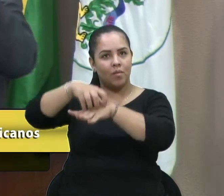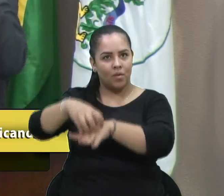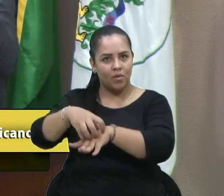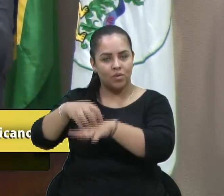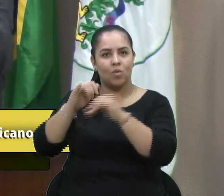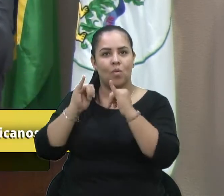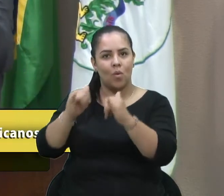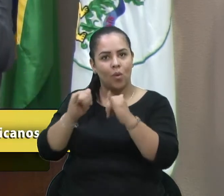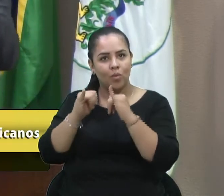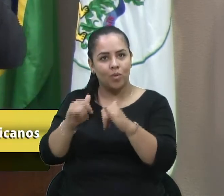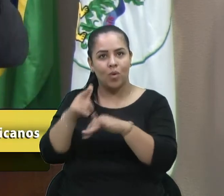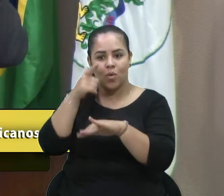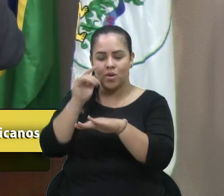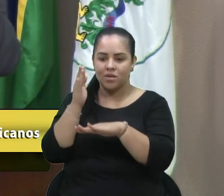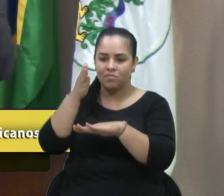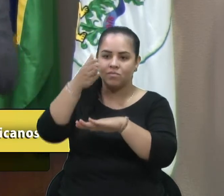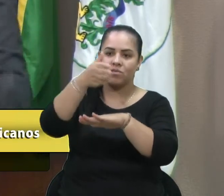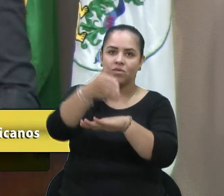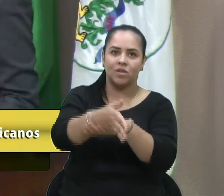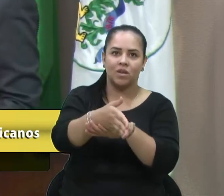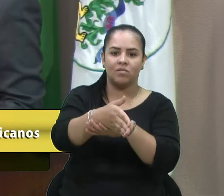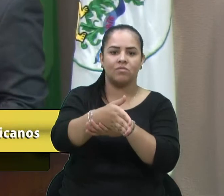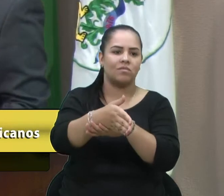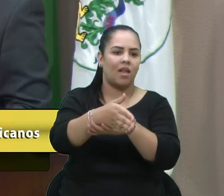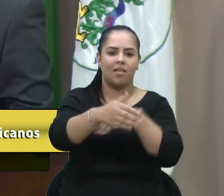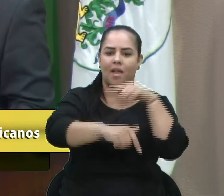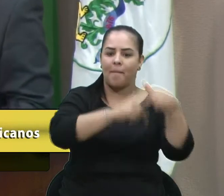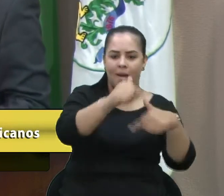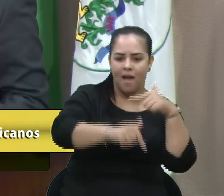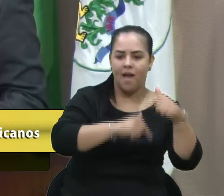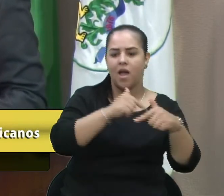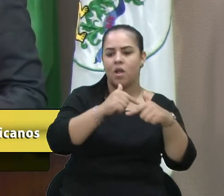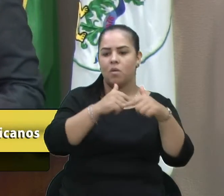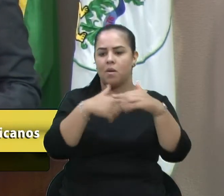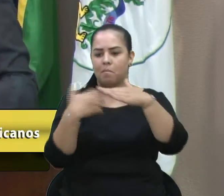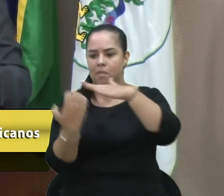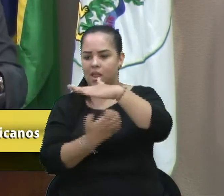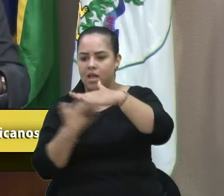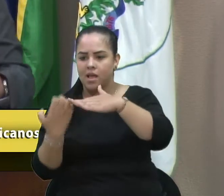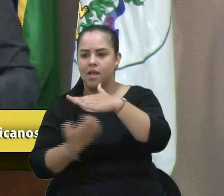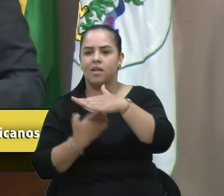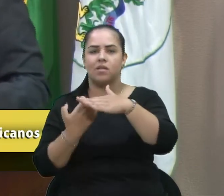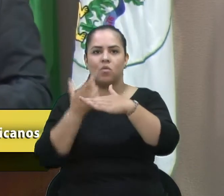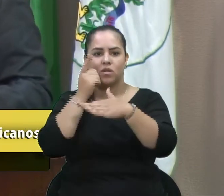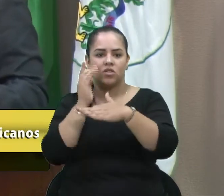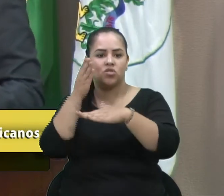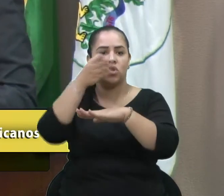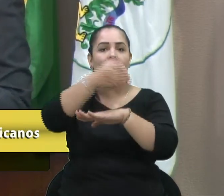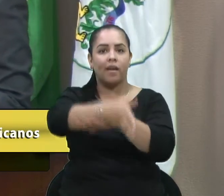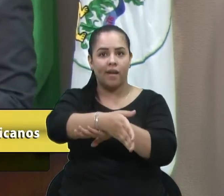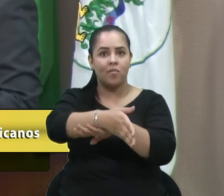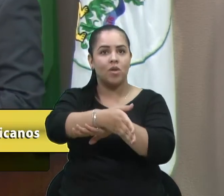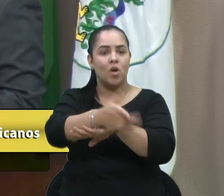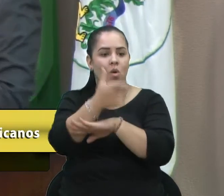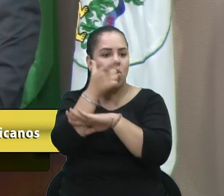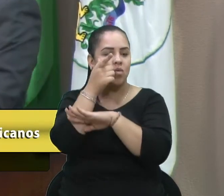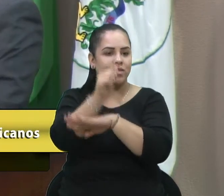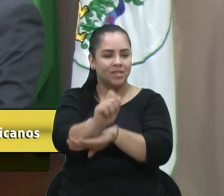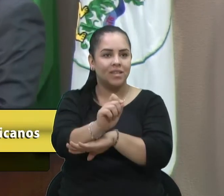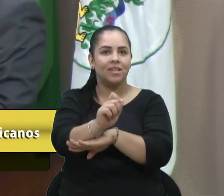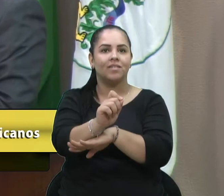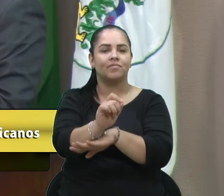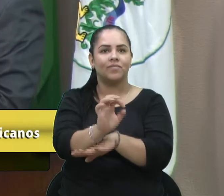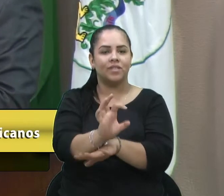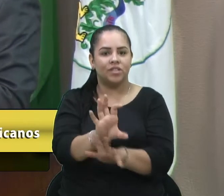para chegar ao acesso ao seu trabalho, à sua empresa, para que ela possa se sentir, no